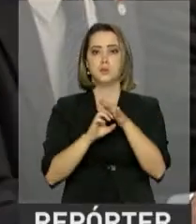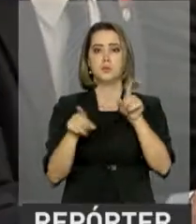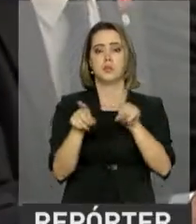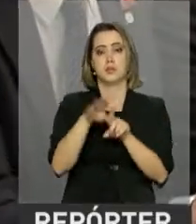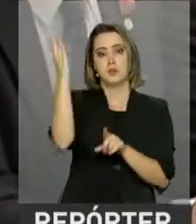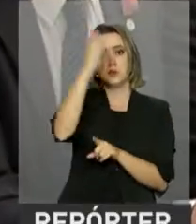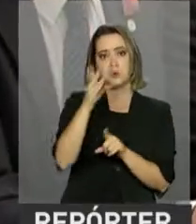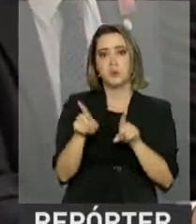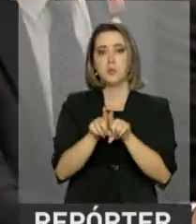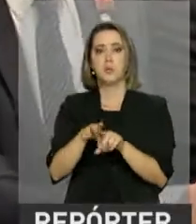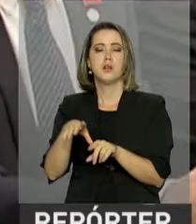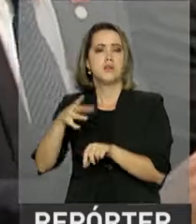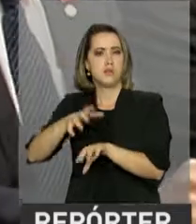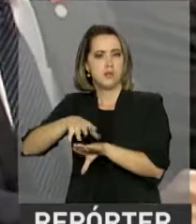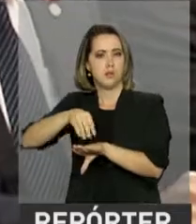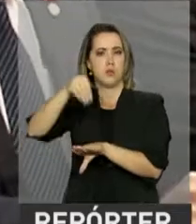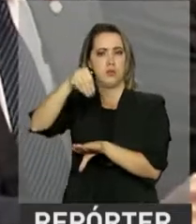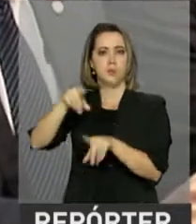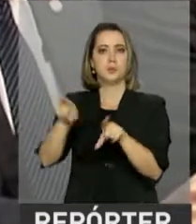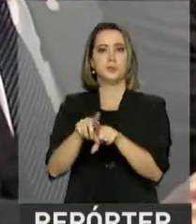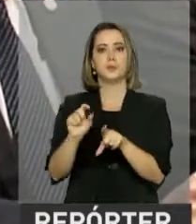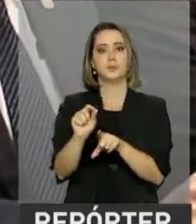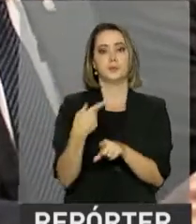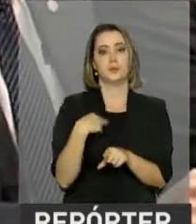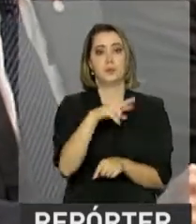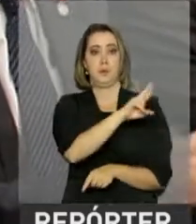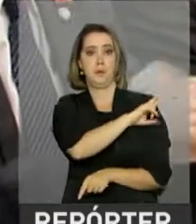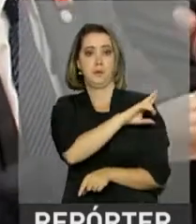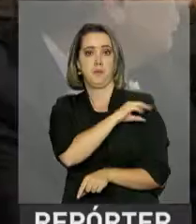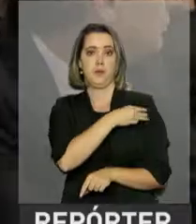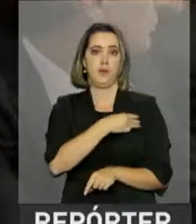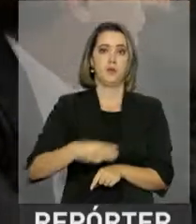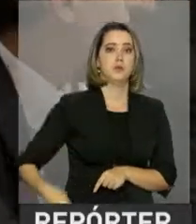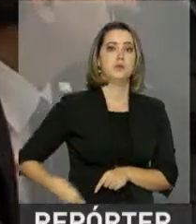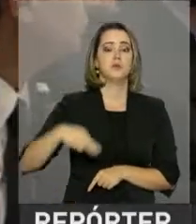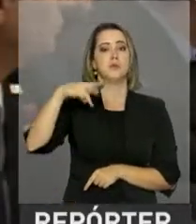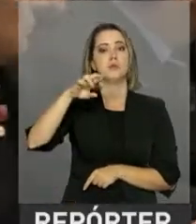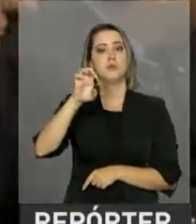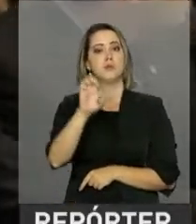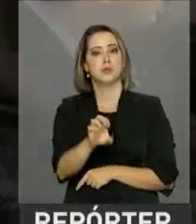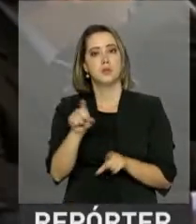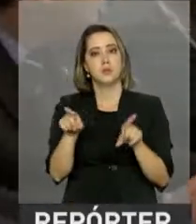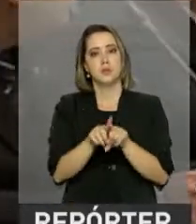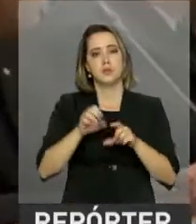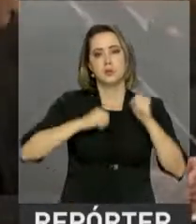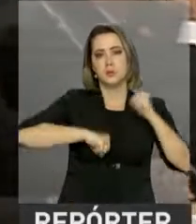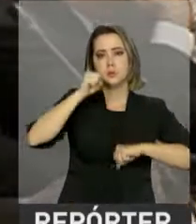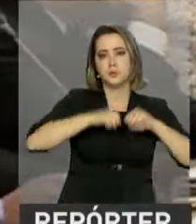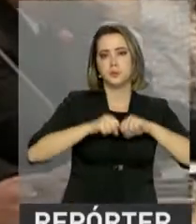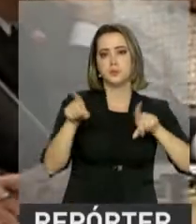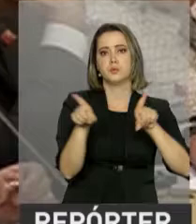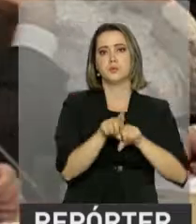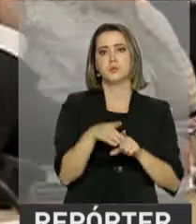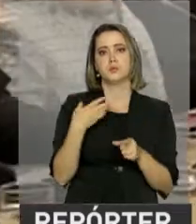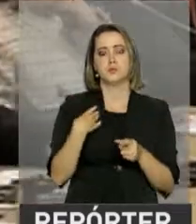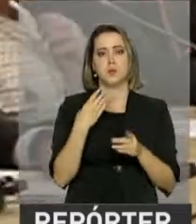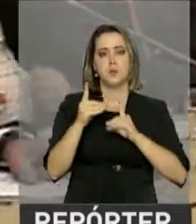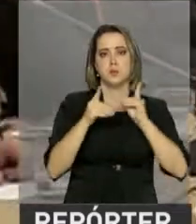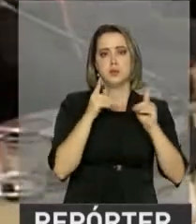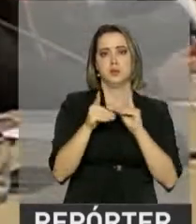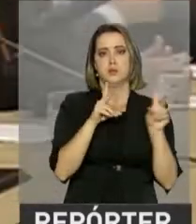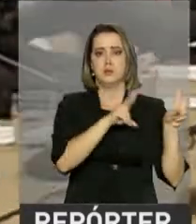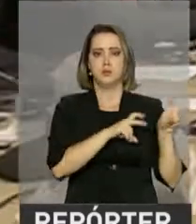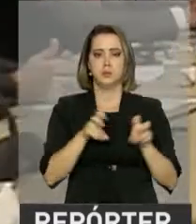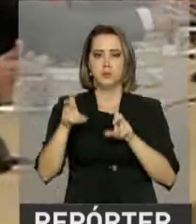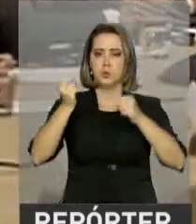suecos além de representantes do ministério das relações exteriores na indústria e inovação do brasil e da suécia para debater temas